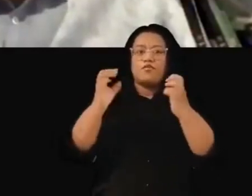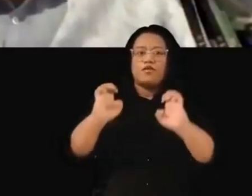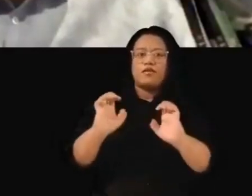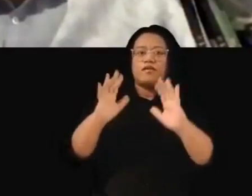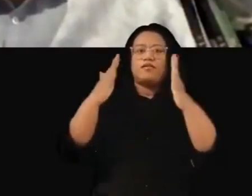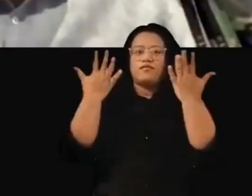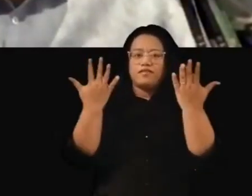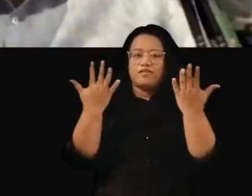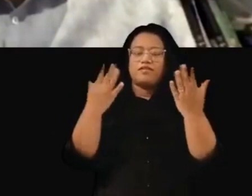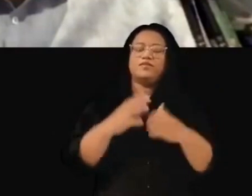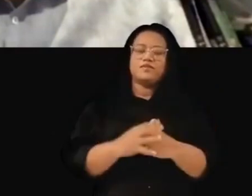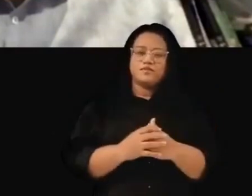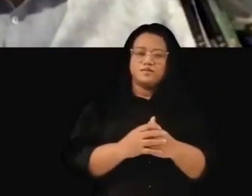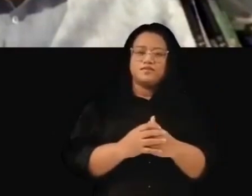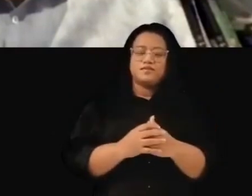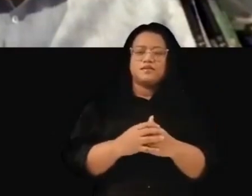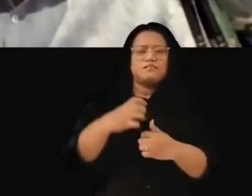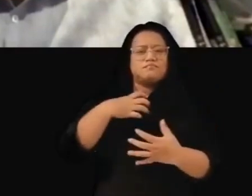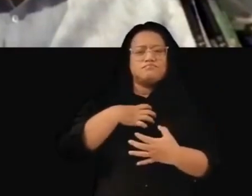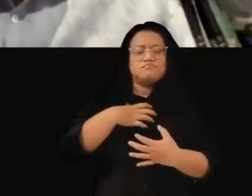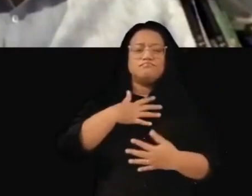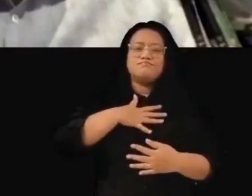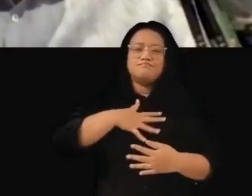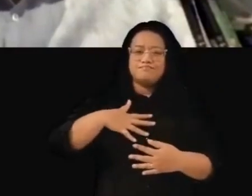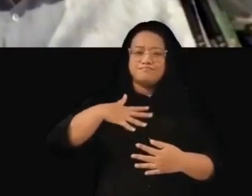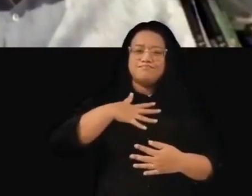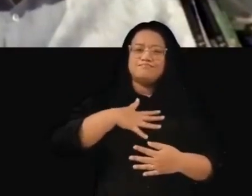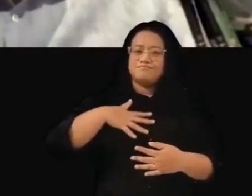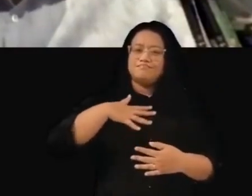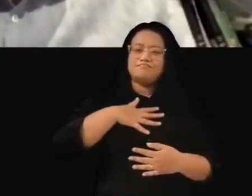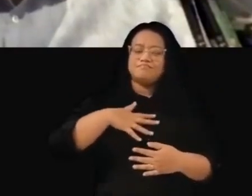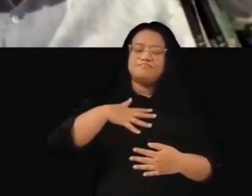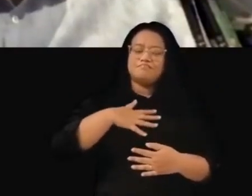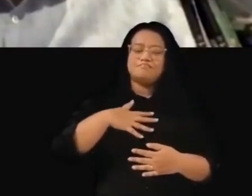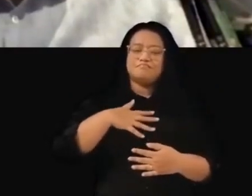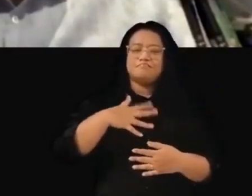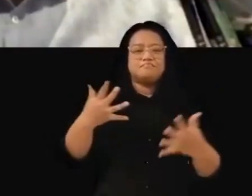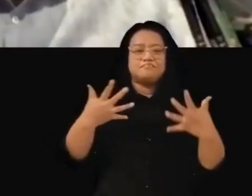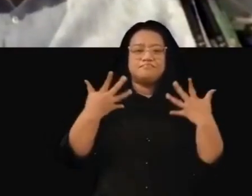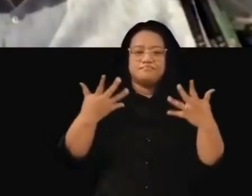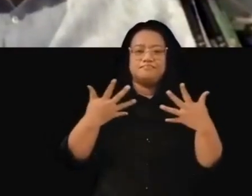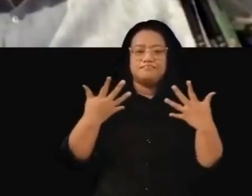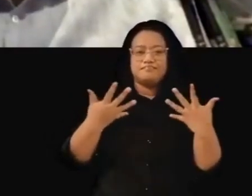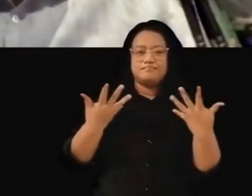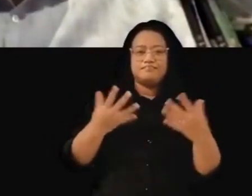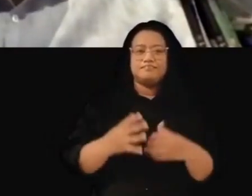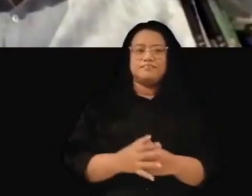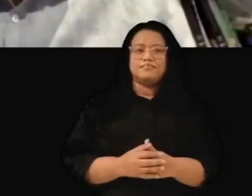muitos eventos que, para minha particular satisfação e alegria,